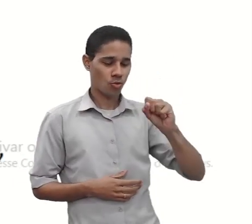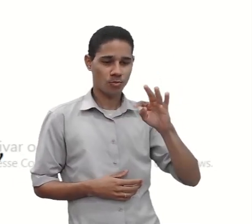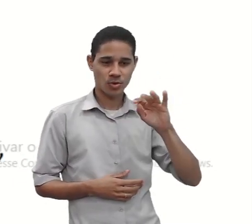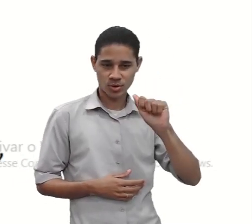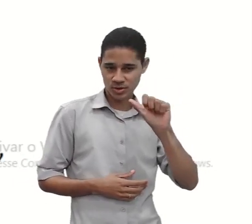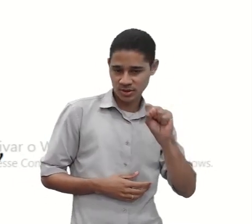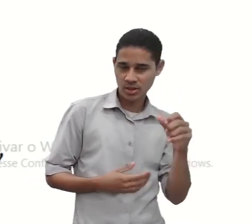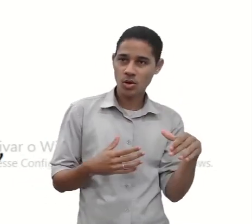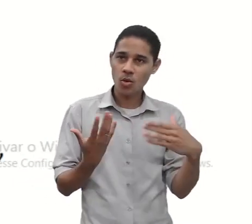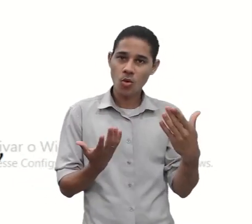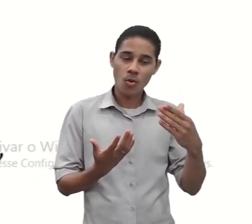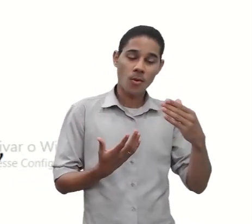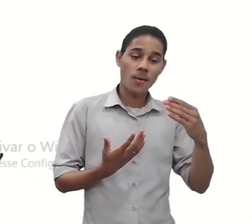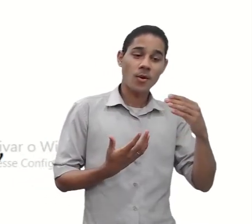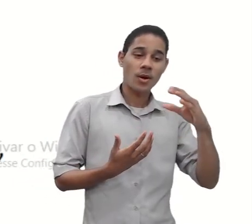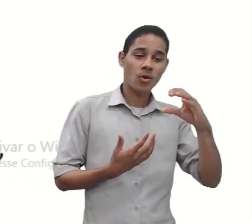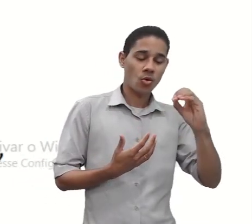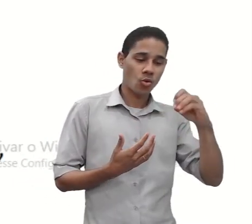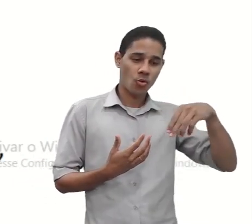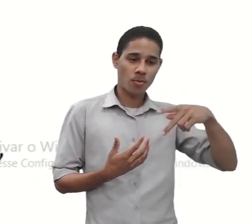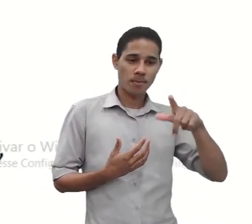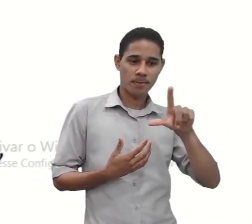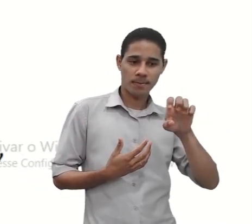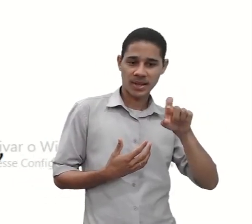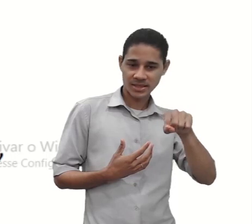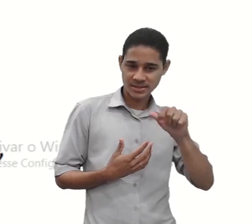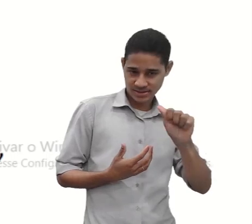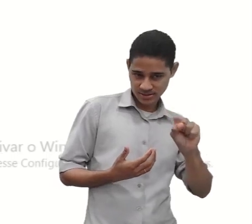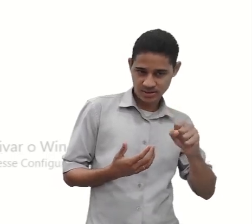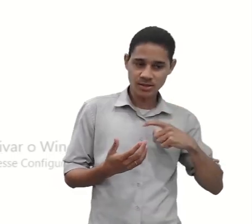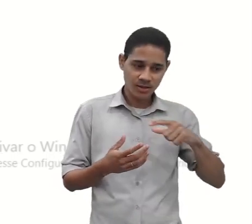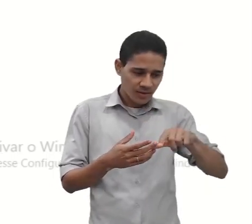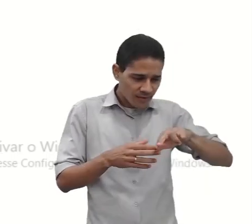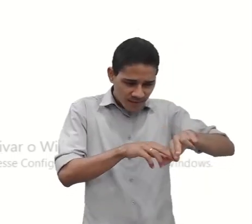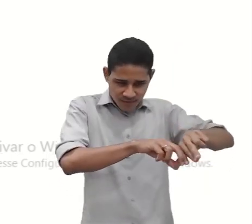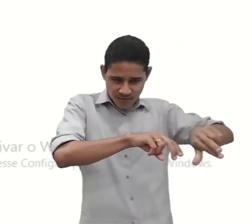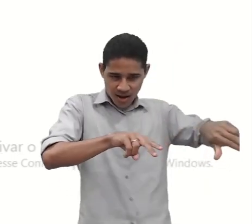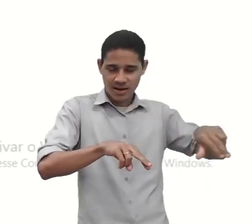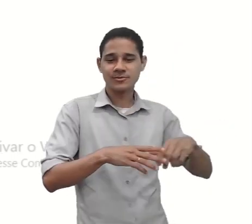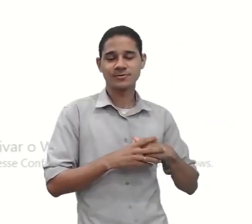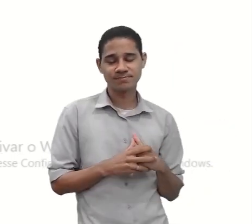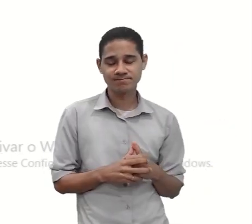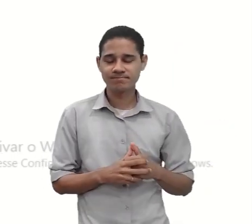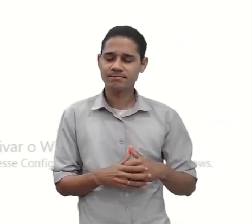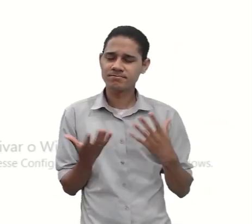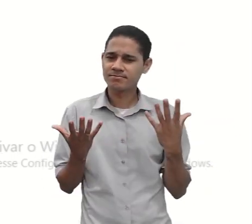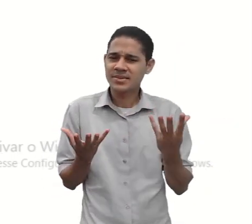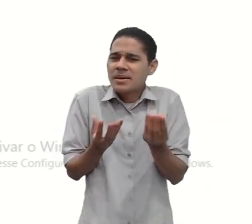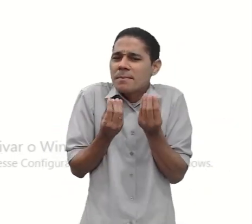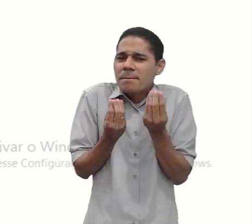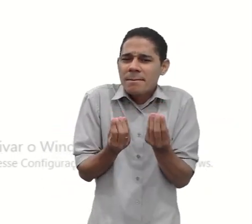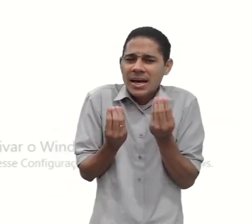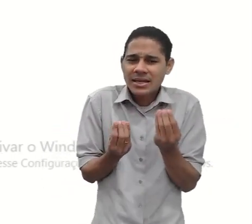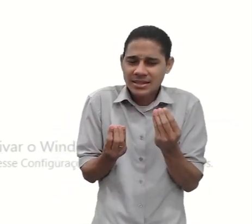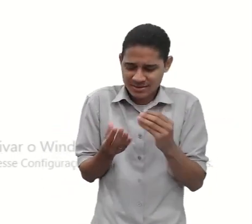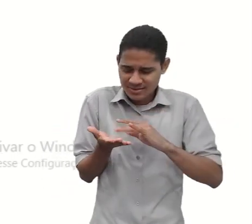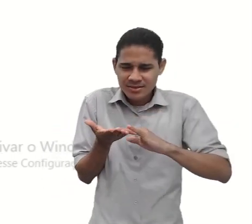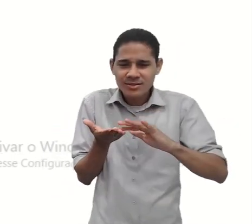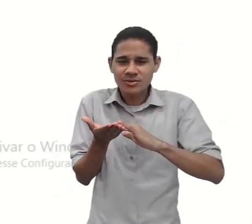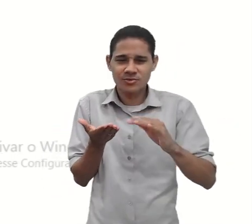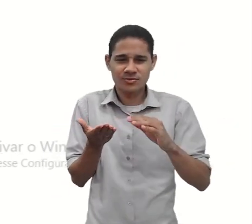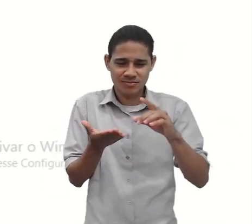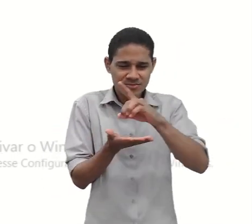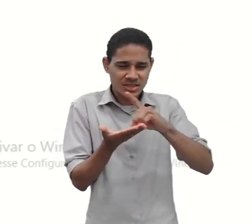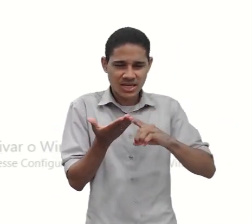ou complexas, quando são formadas por elementos contrastantes. E para que serve a textura no design gráfico?